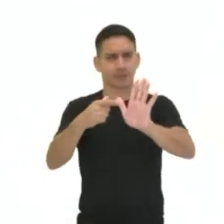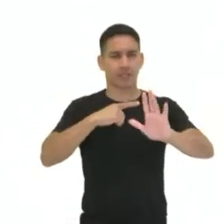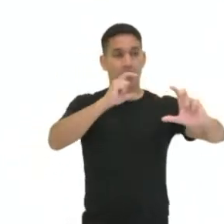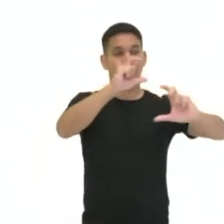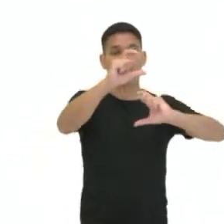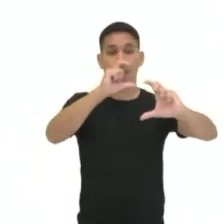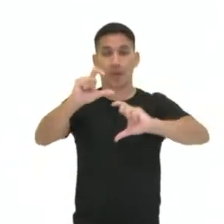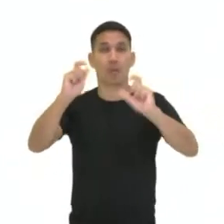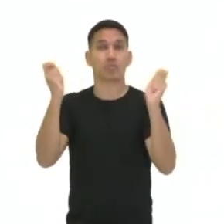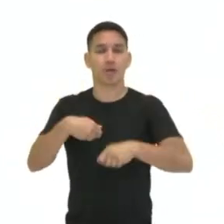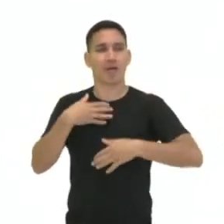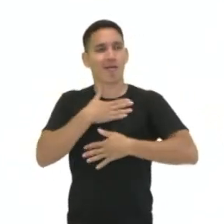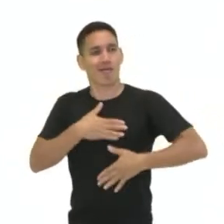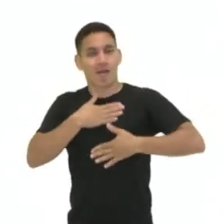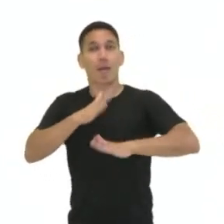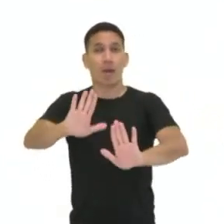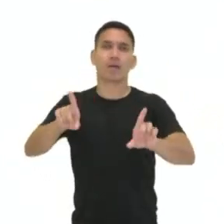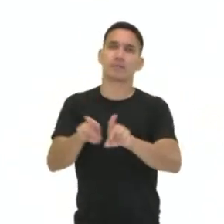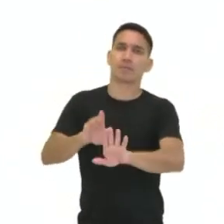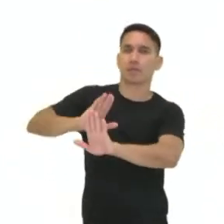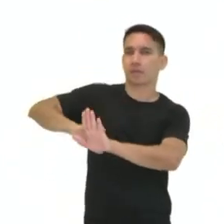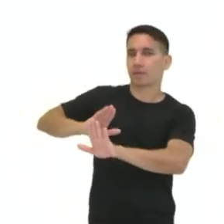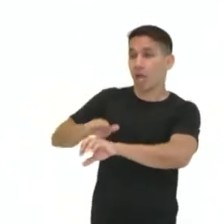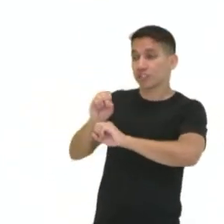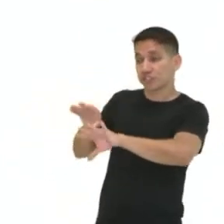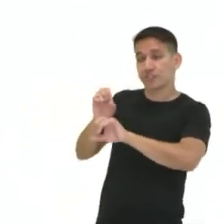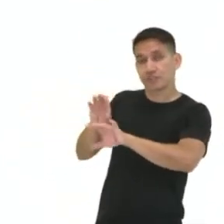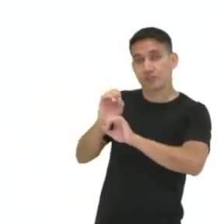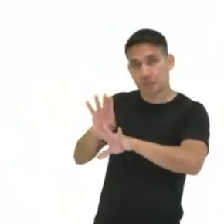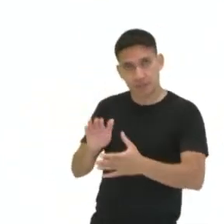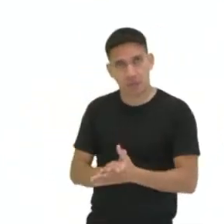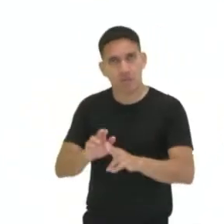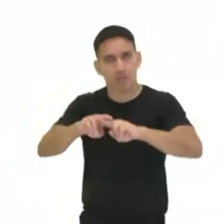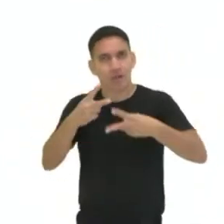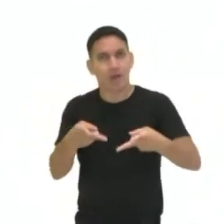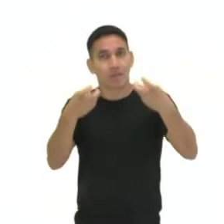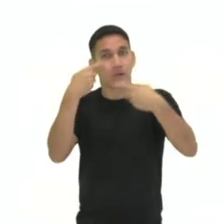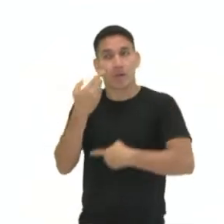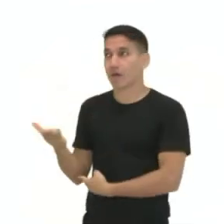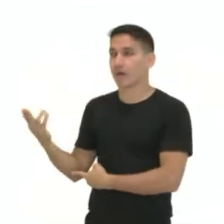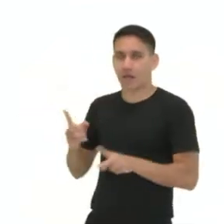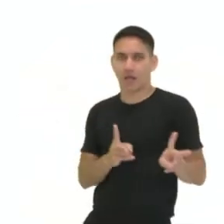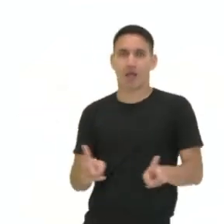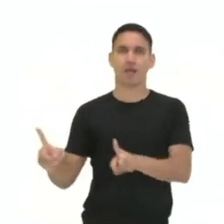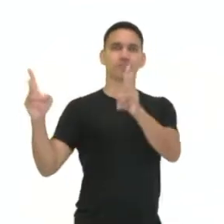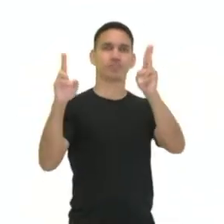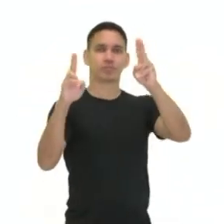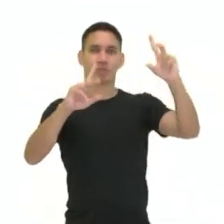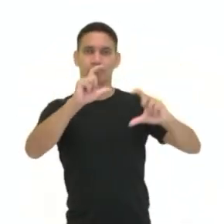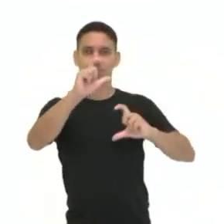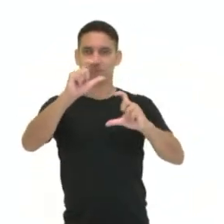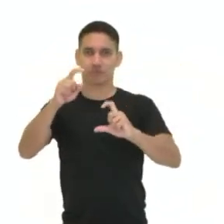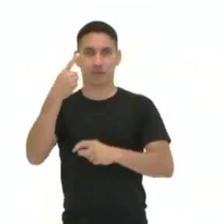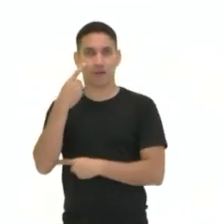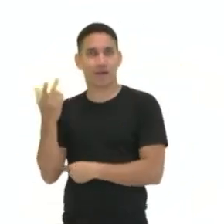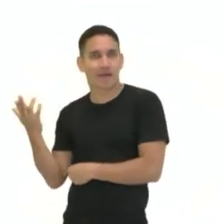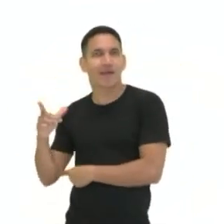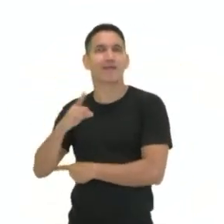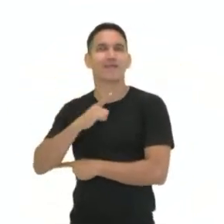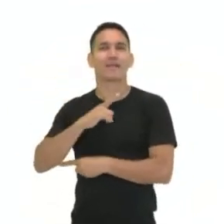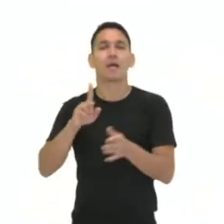divertir, mas também de ensinar, né? Então vejam aqui um quadrinho que a gente recortou, né? Ele está